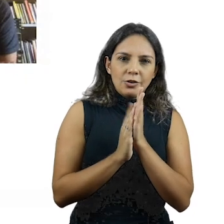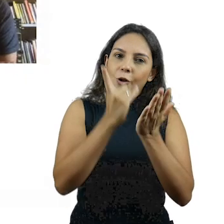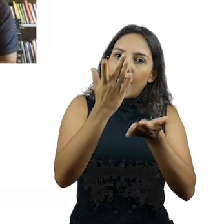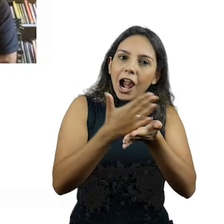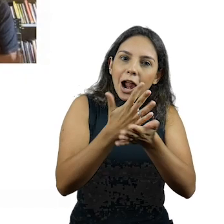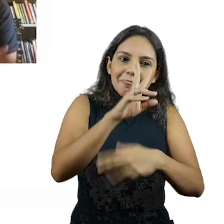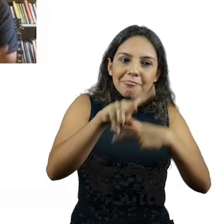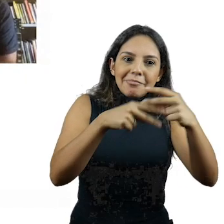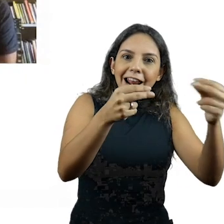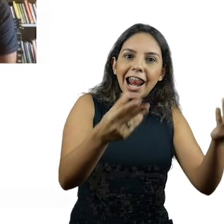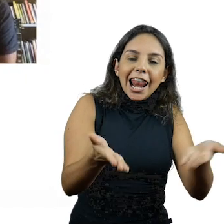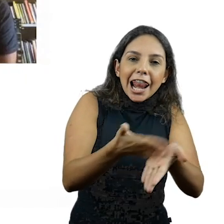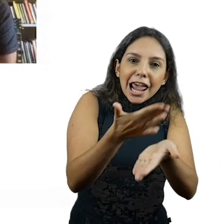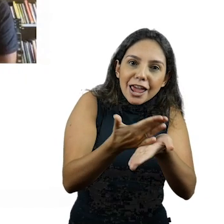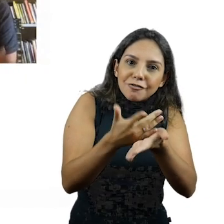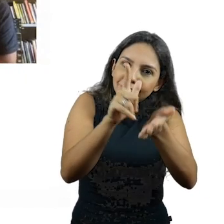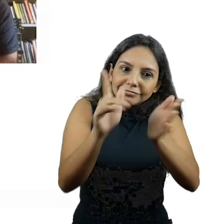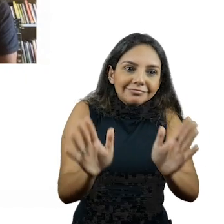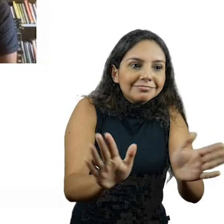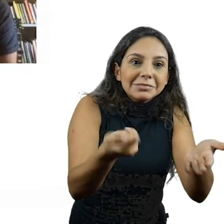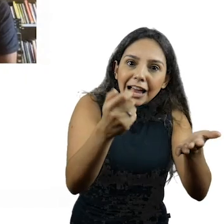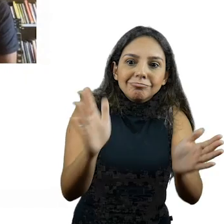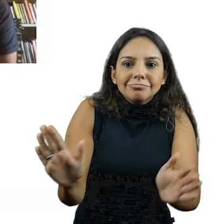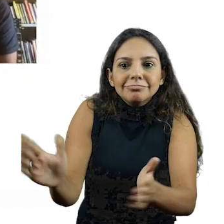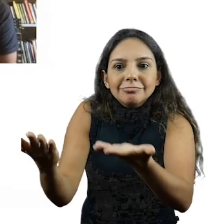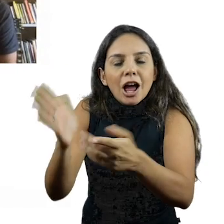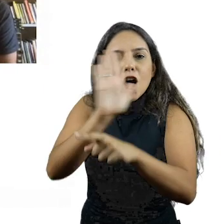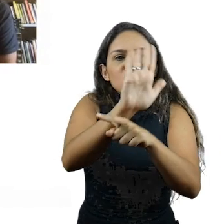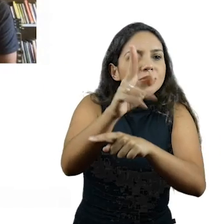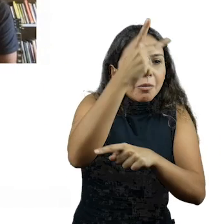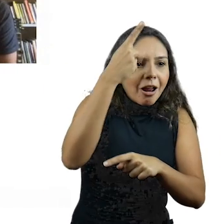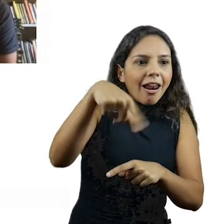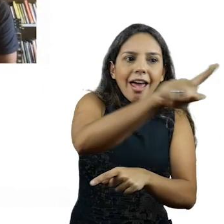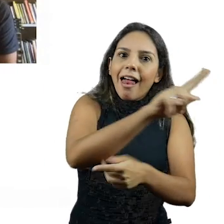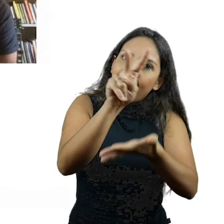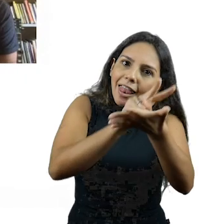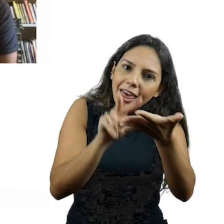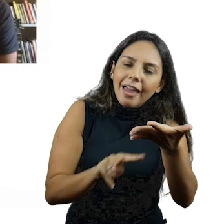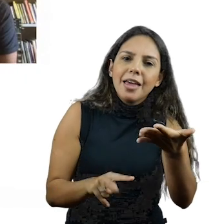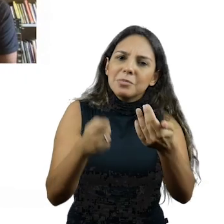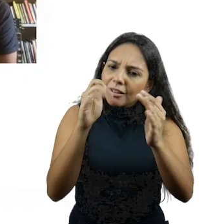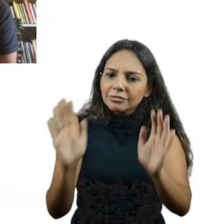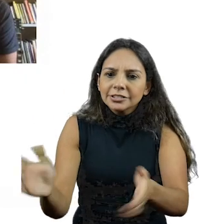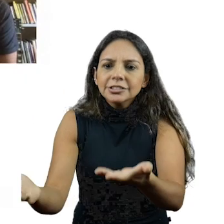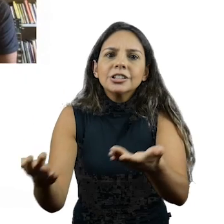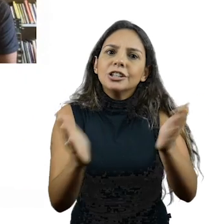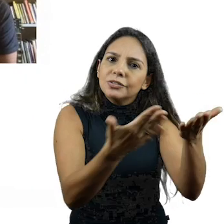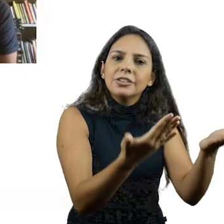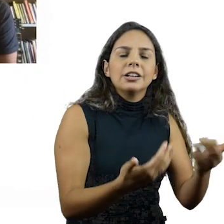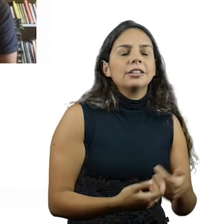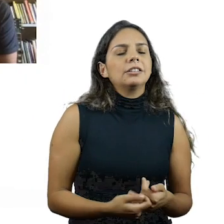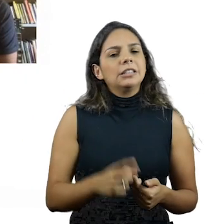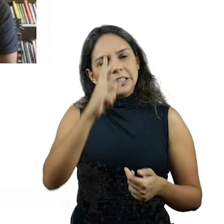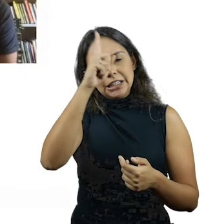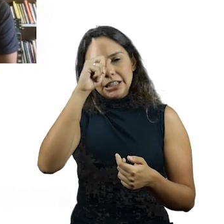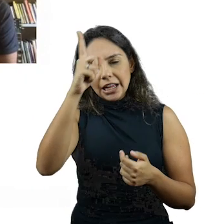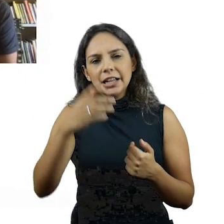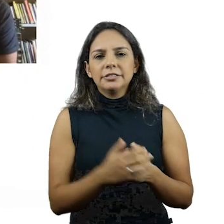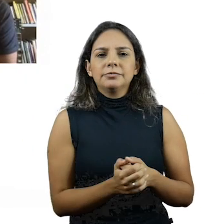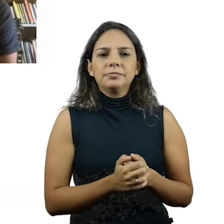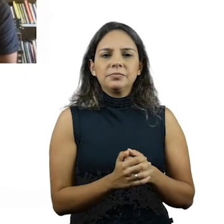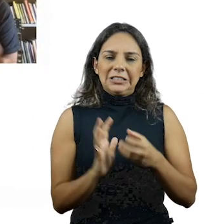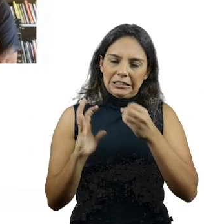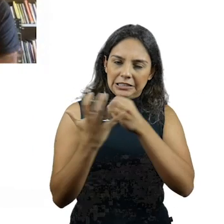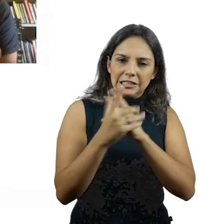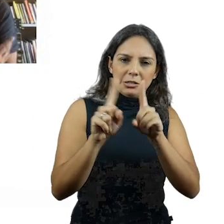de presente, né? Incentiva a pessoa a ler um pouco mais. Então acho que tem tudo, né? A gente está com várias ideias aí, né? Acho que a